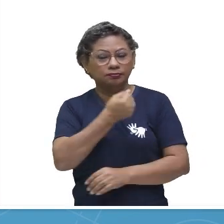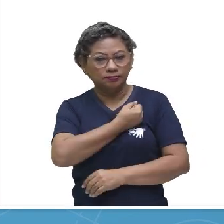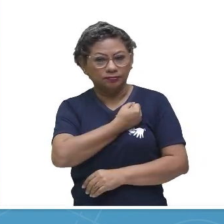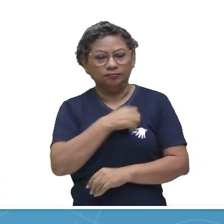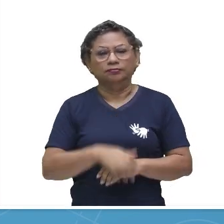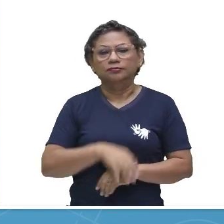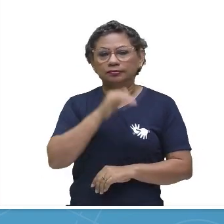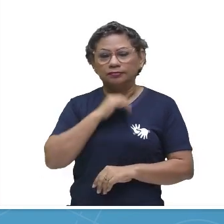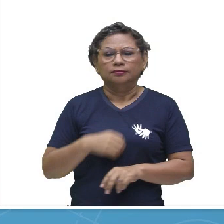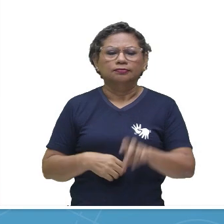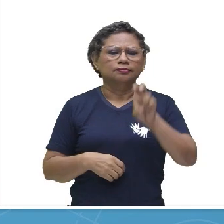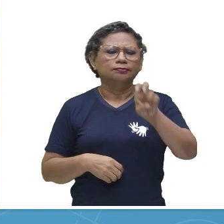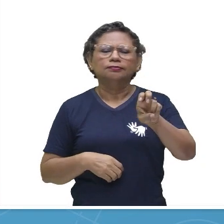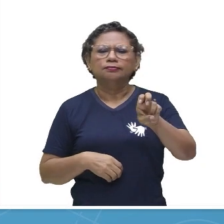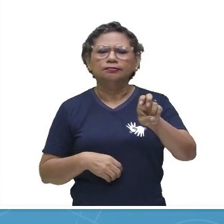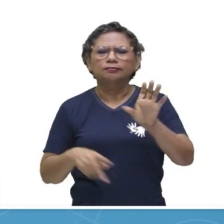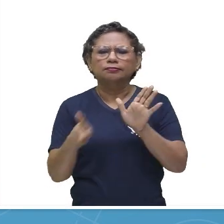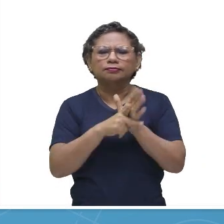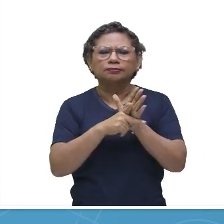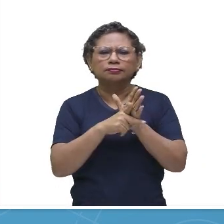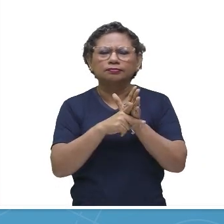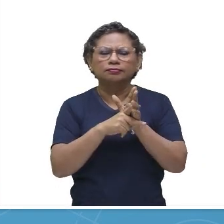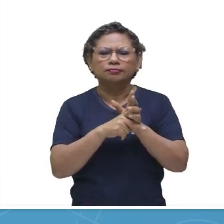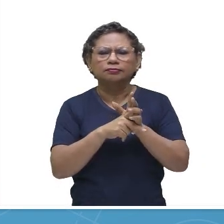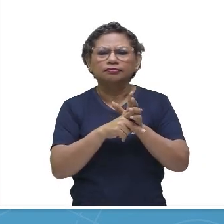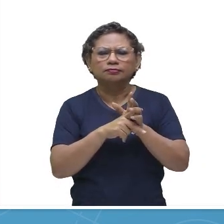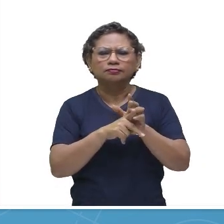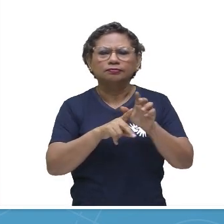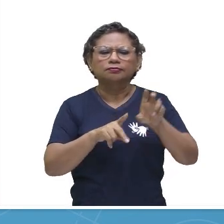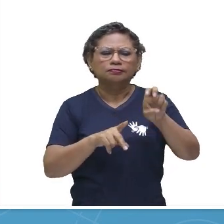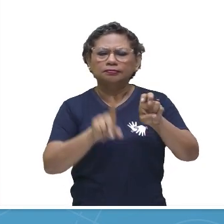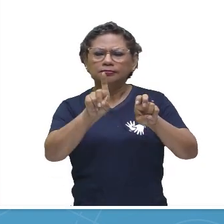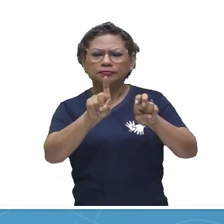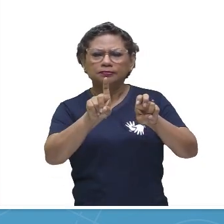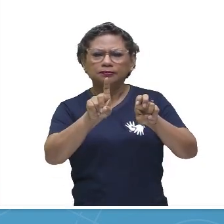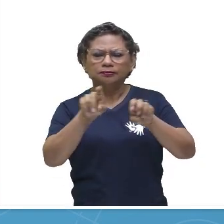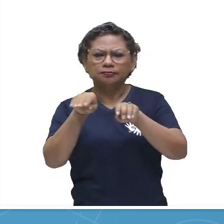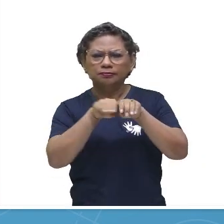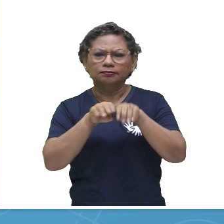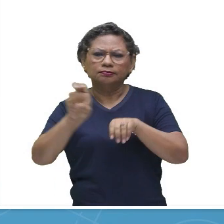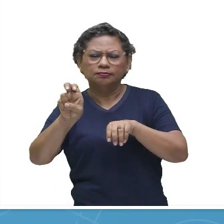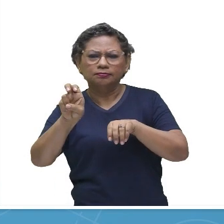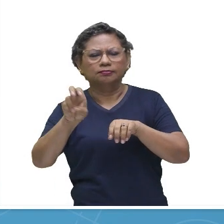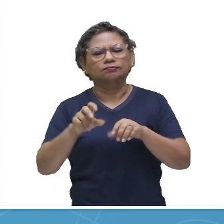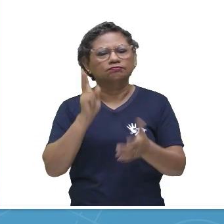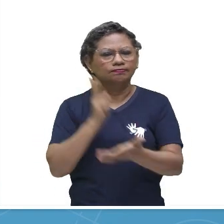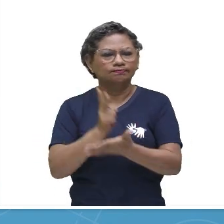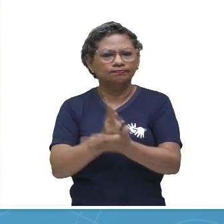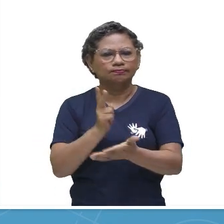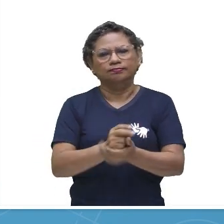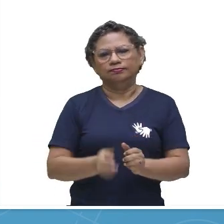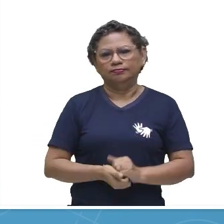tem um expoente imaginário igual a 1. Se eu tivesse aqui apenas o 6 isso daqui é a mesma coisa que